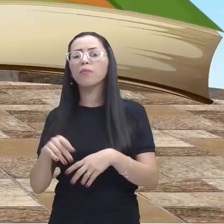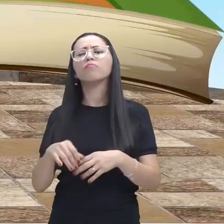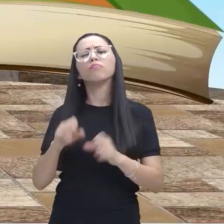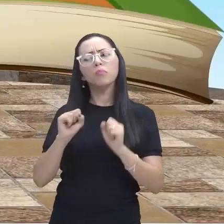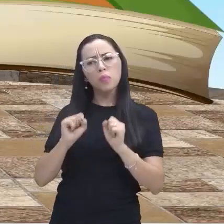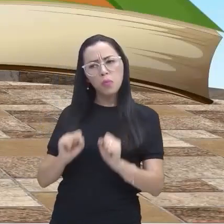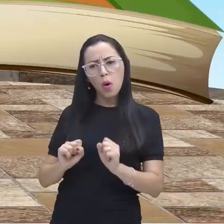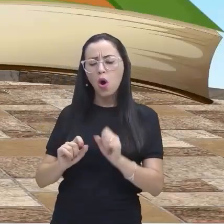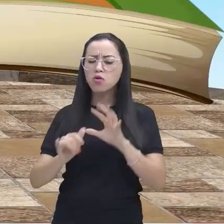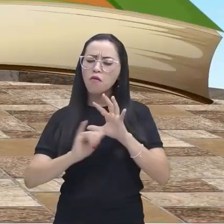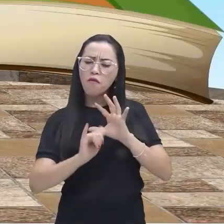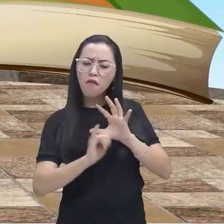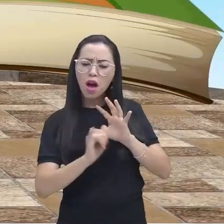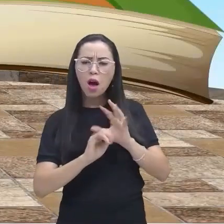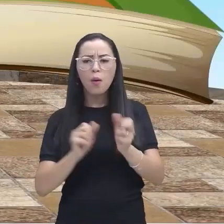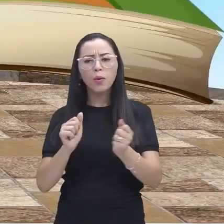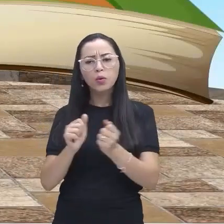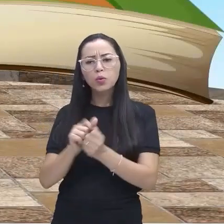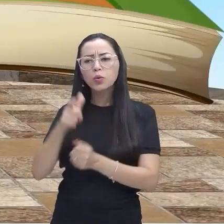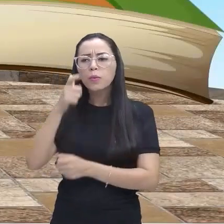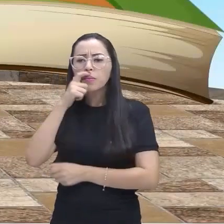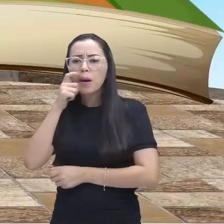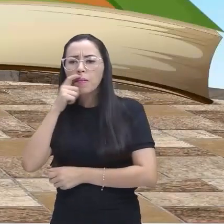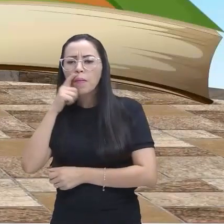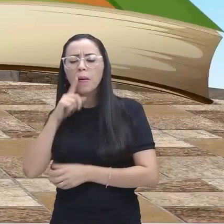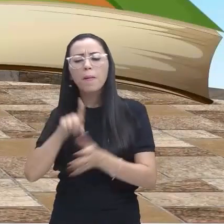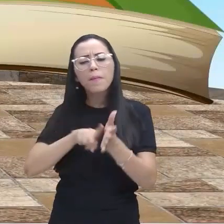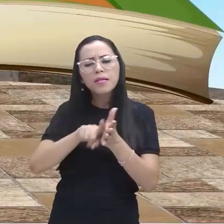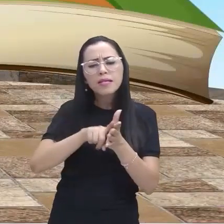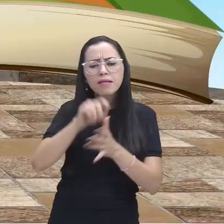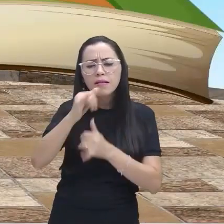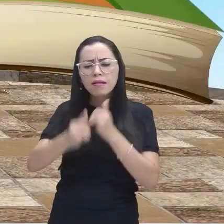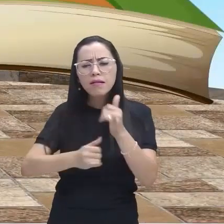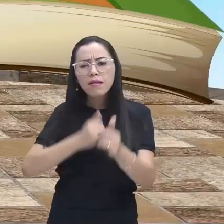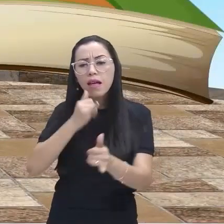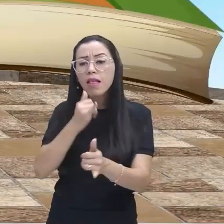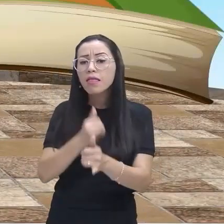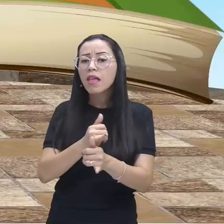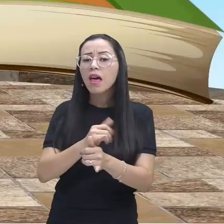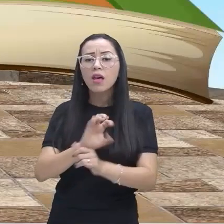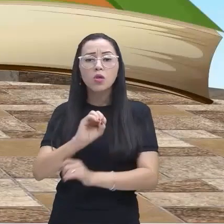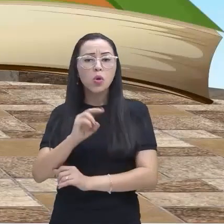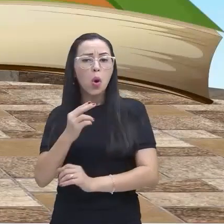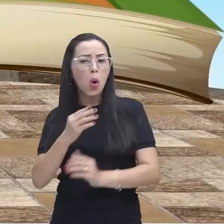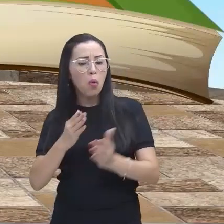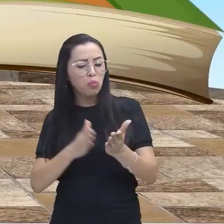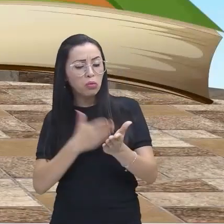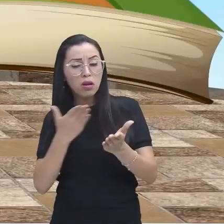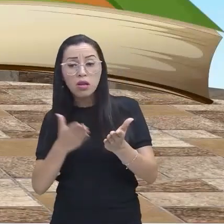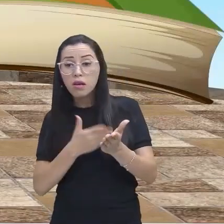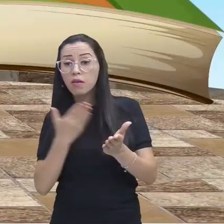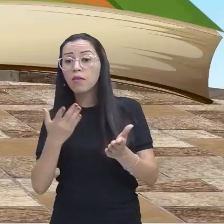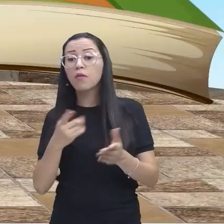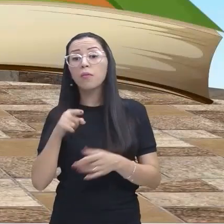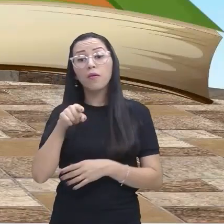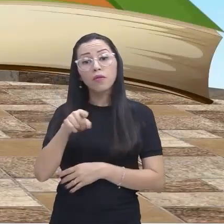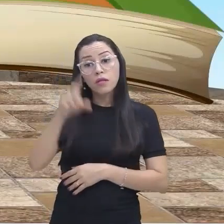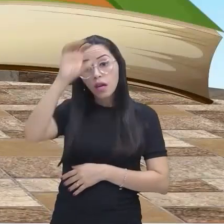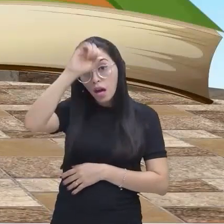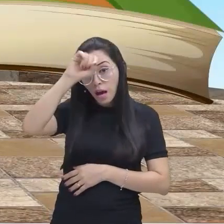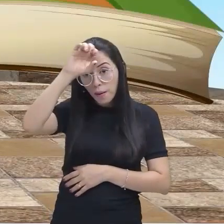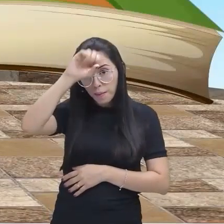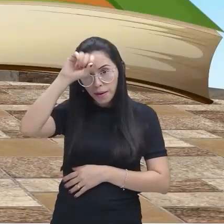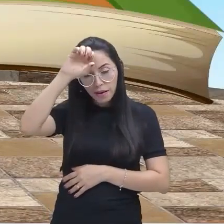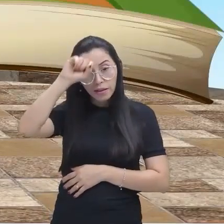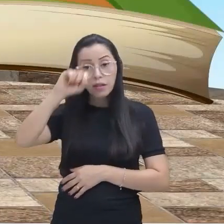uma fábula com a mamãe, com o papai, na internet, em alguma revista que tenha, para você aprender mais sobre